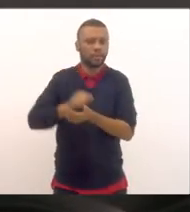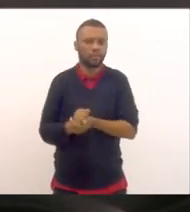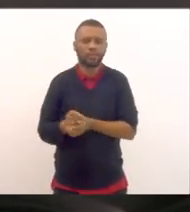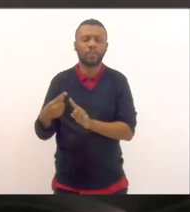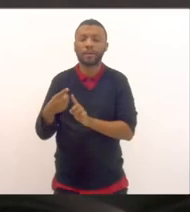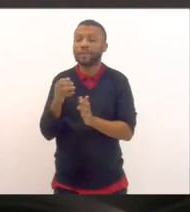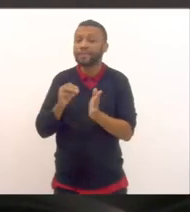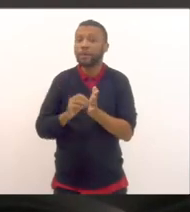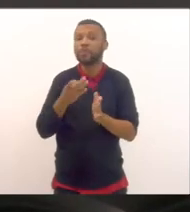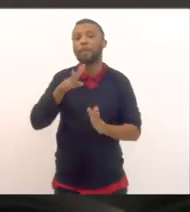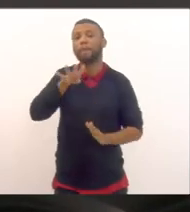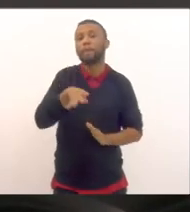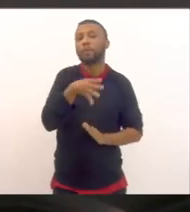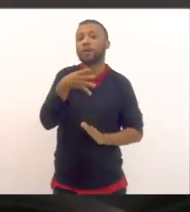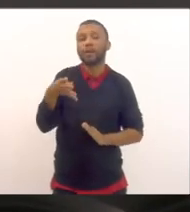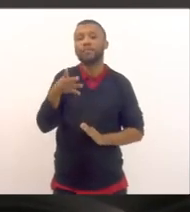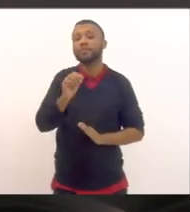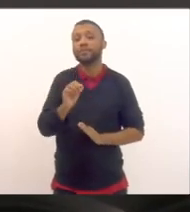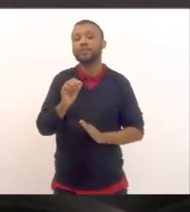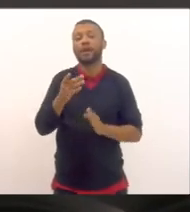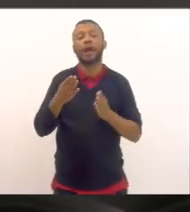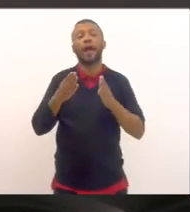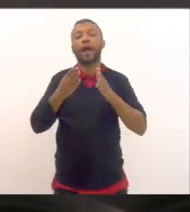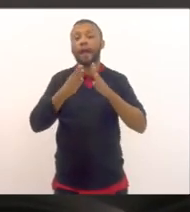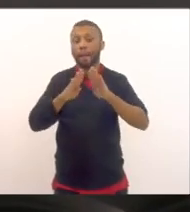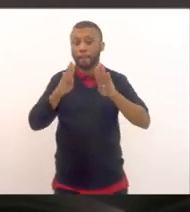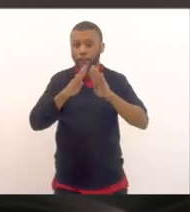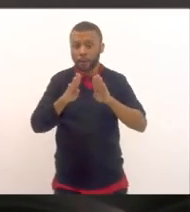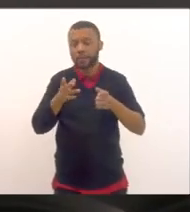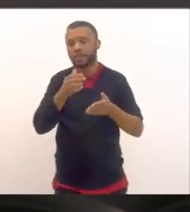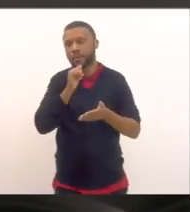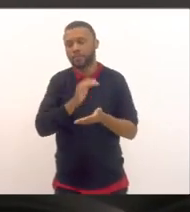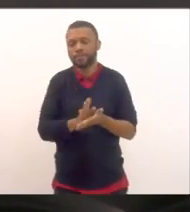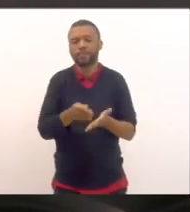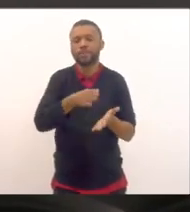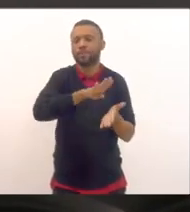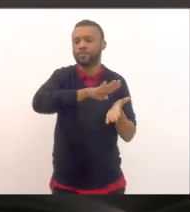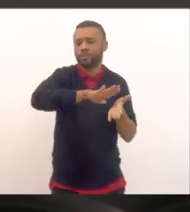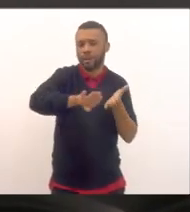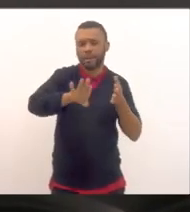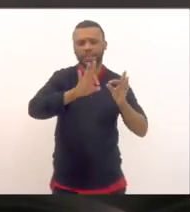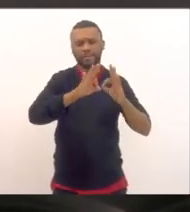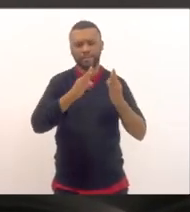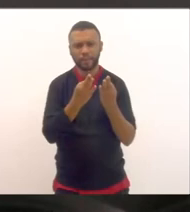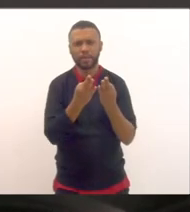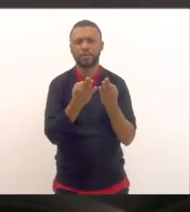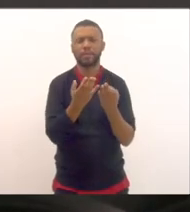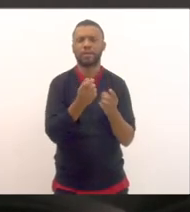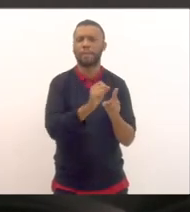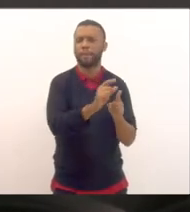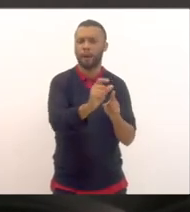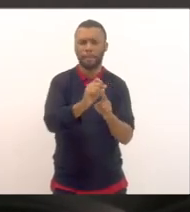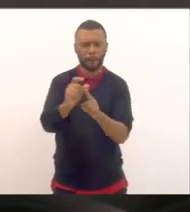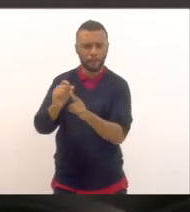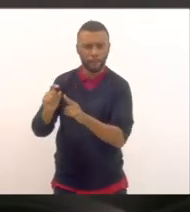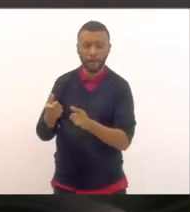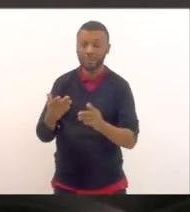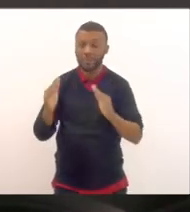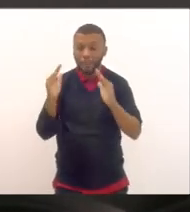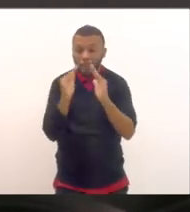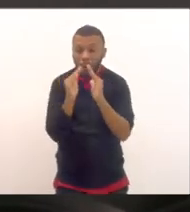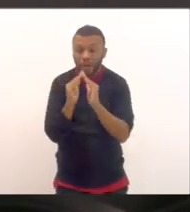um programa de reposição de retirar de reposição das famílias que estão